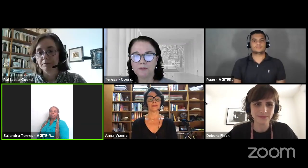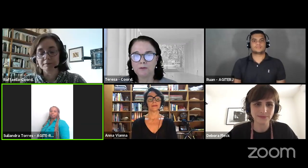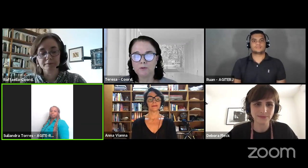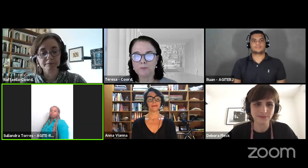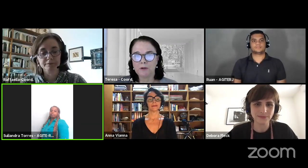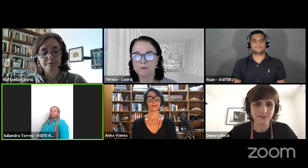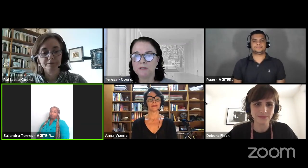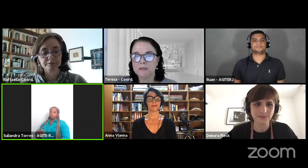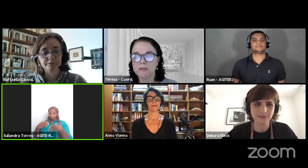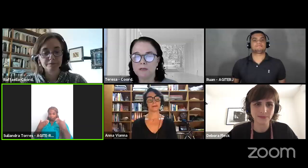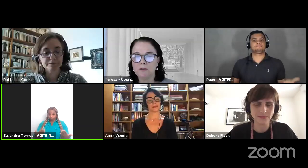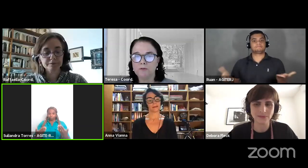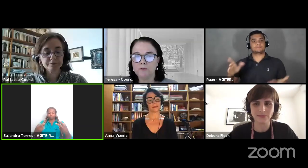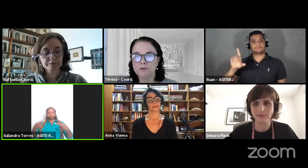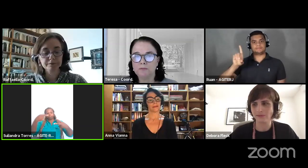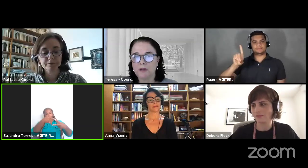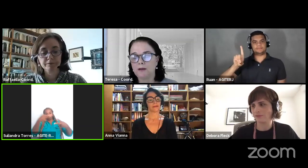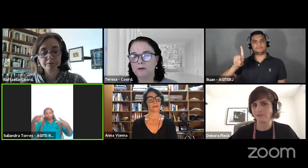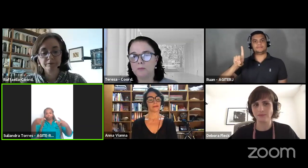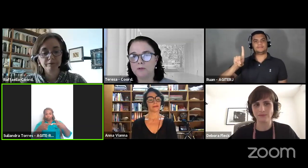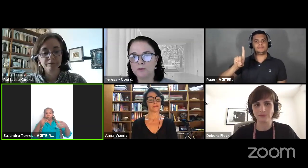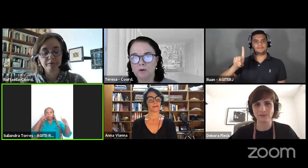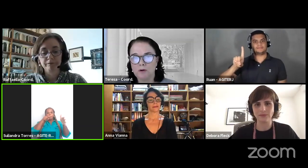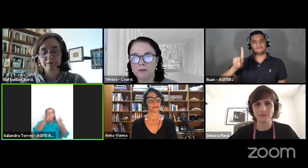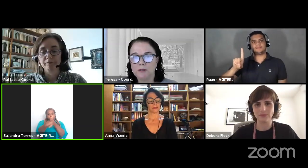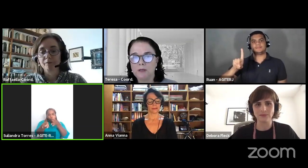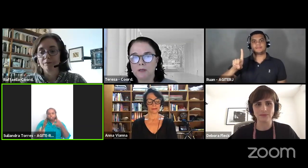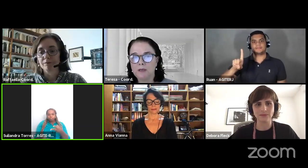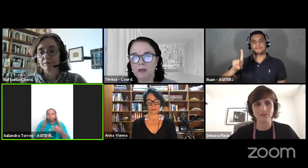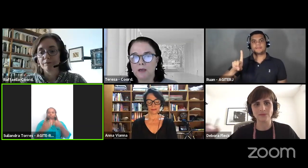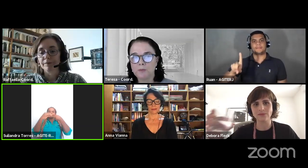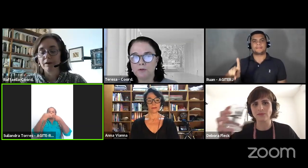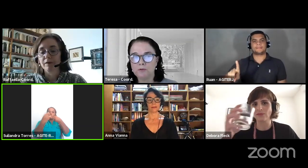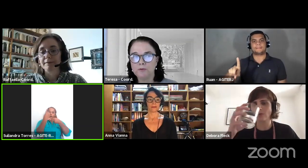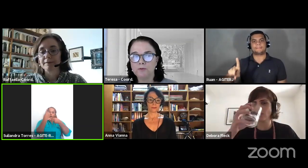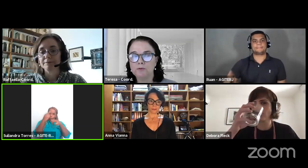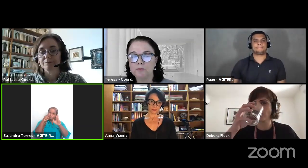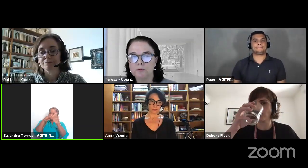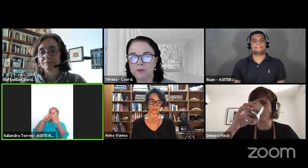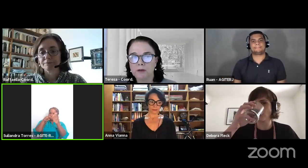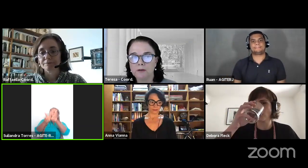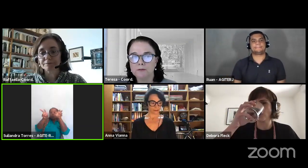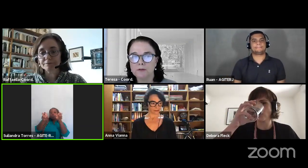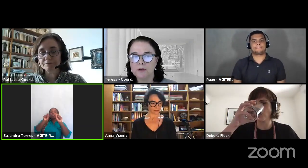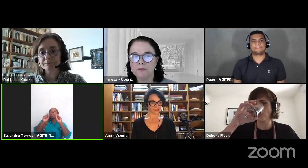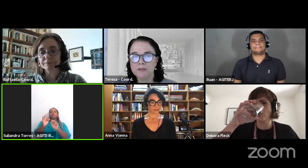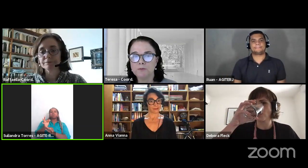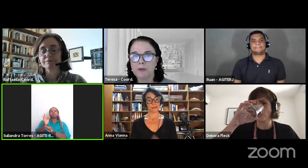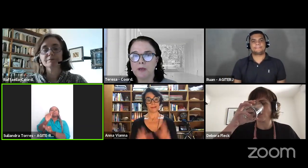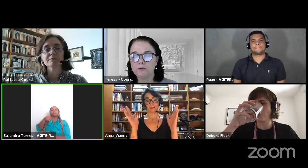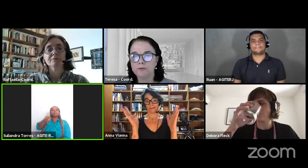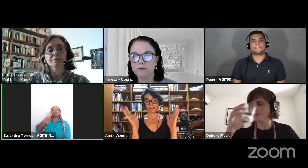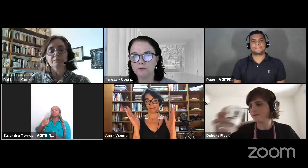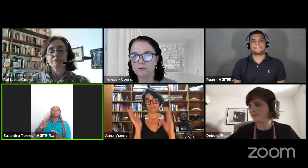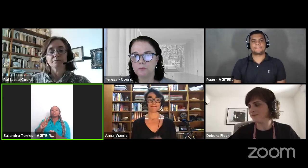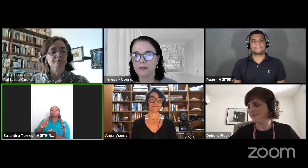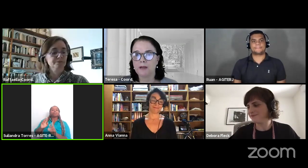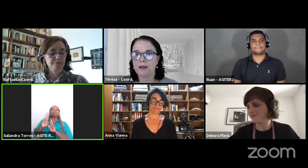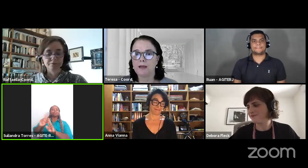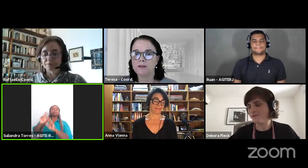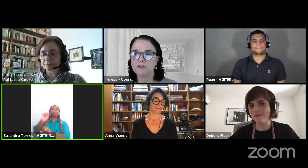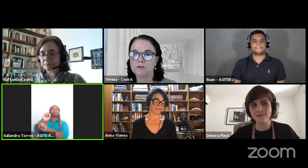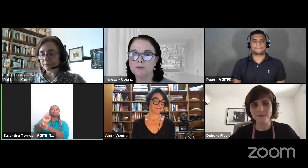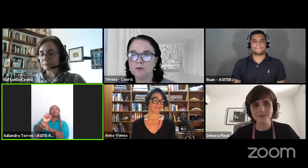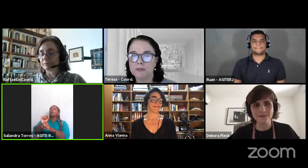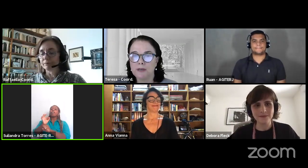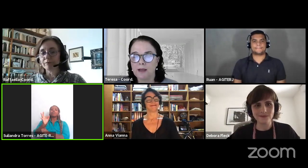Débora, então tem duas perguntas aqui que eu vou juntar numa só, que é a respeito do futuro, né? O que que você espera do futuro para